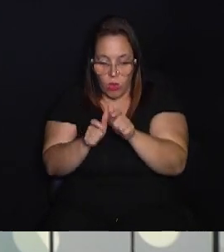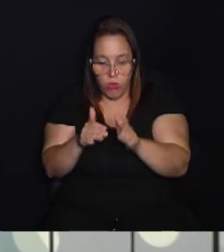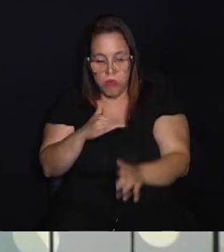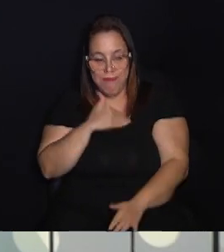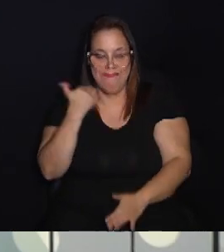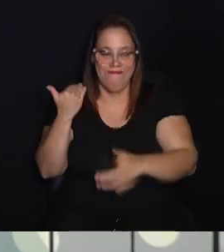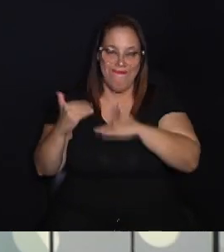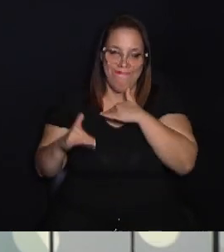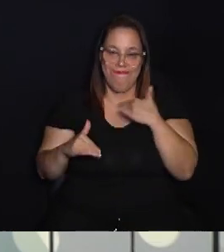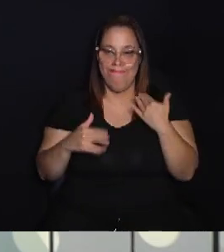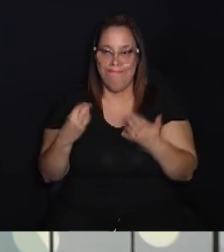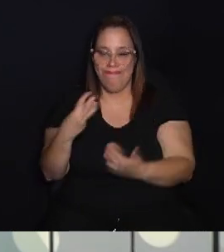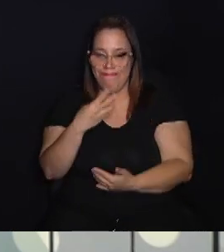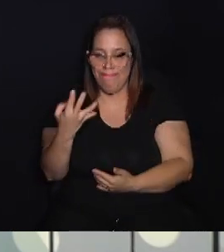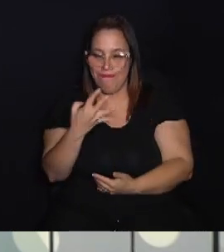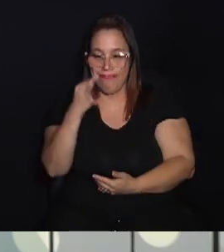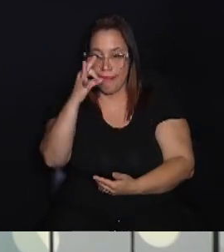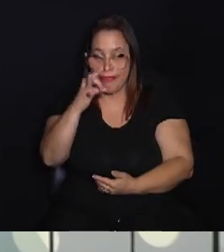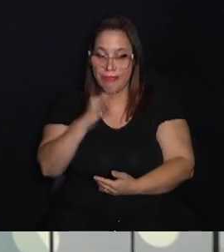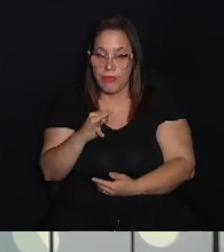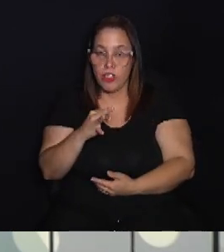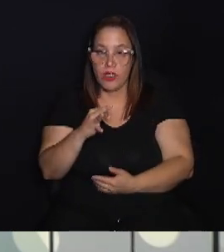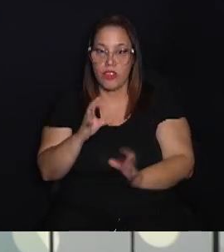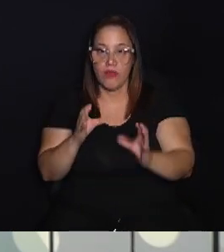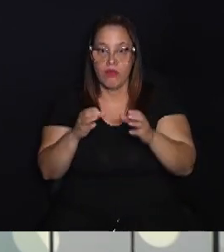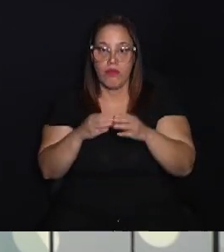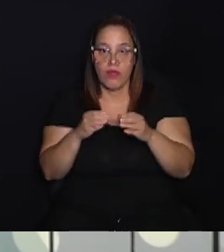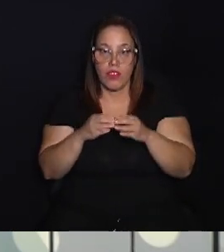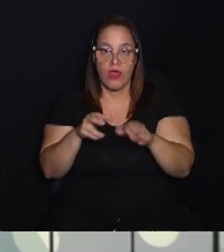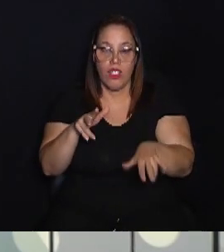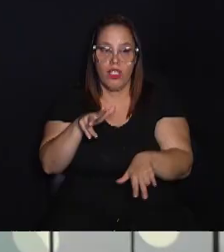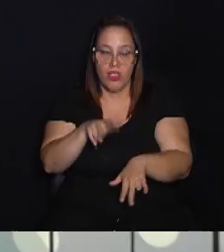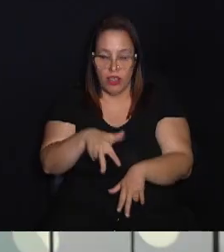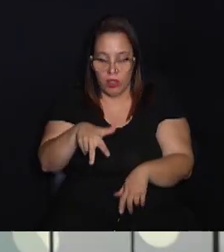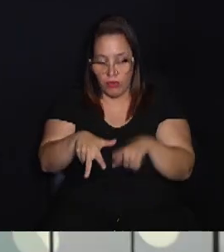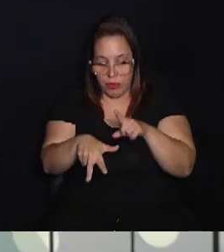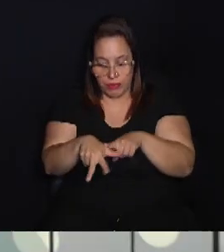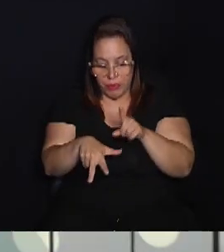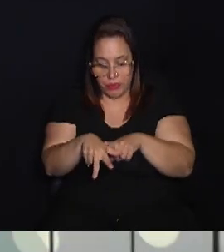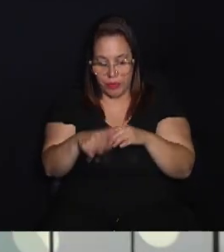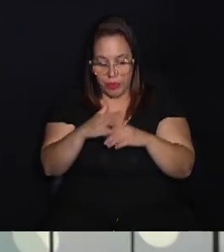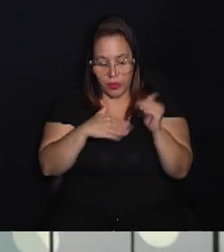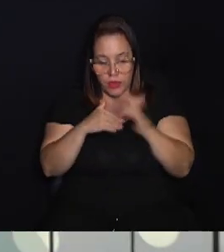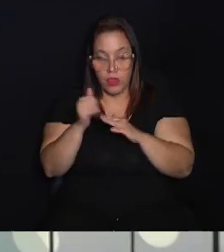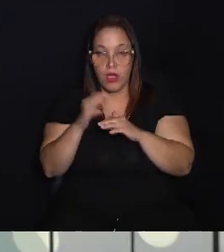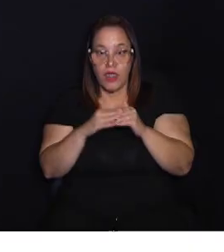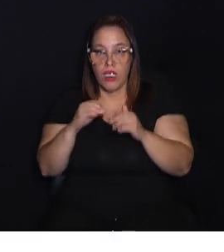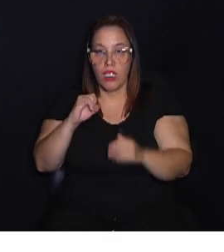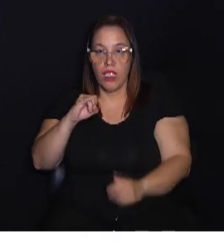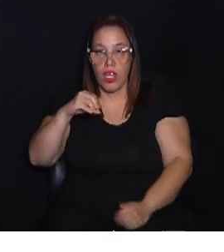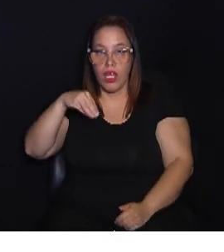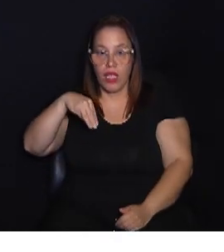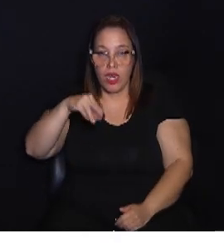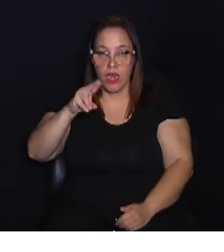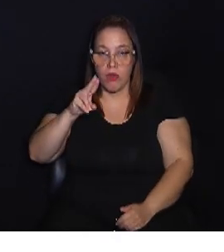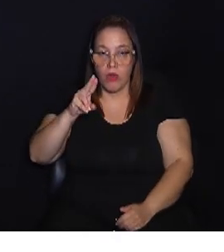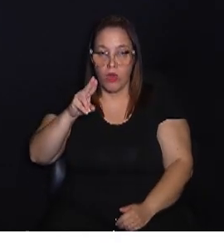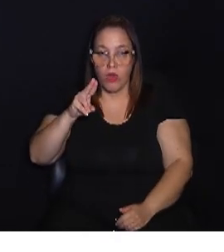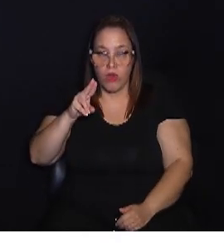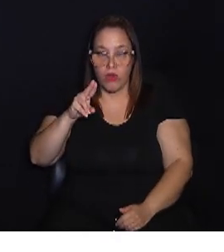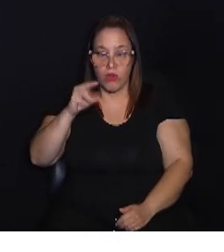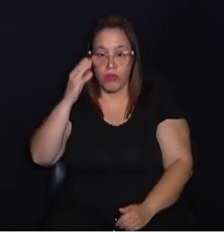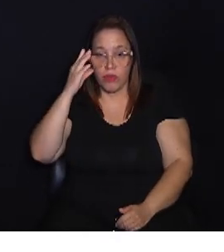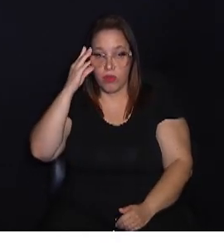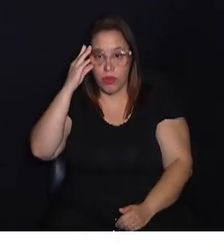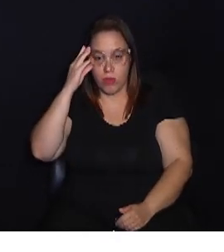morte em 34% no grupo de pacientes tratadas com imunoterapia incorporada